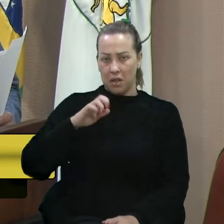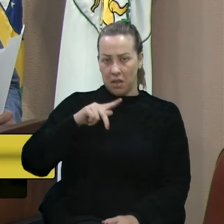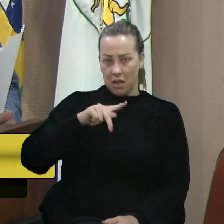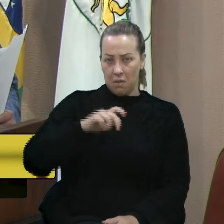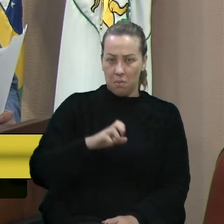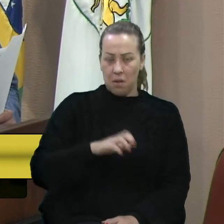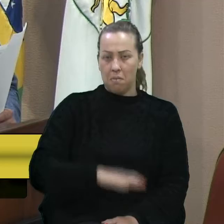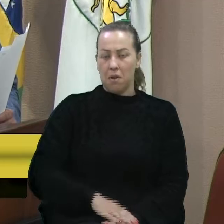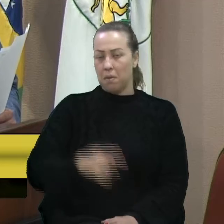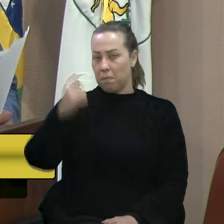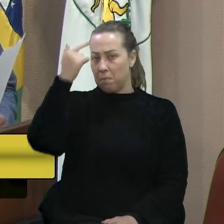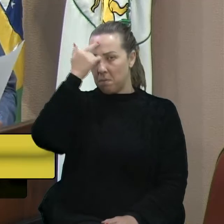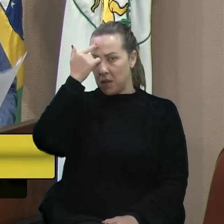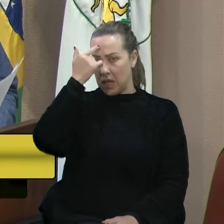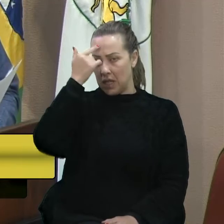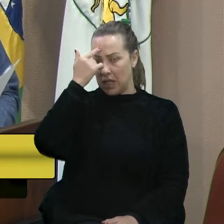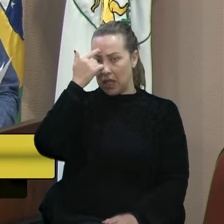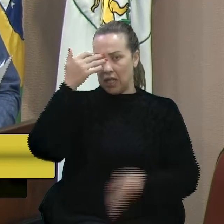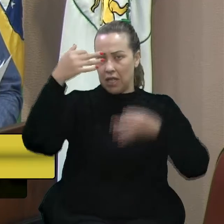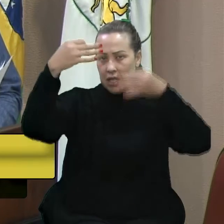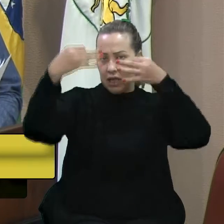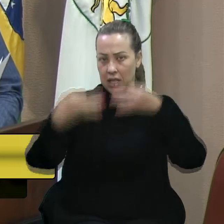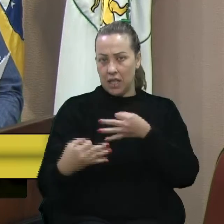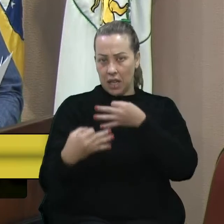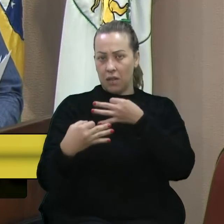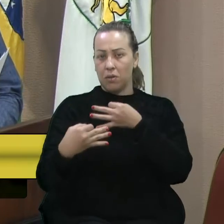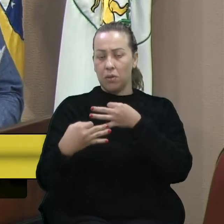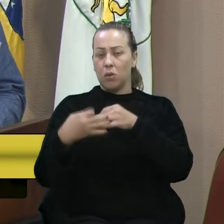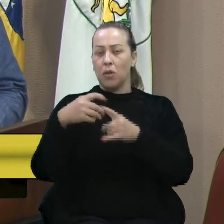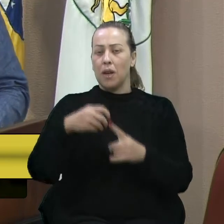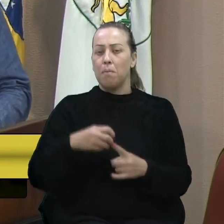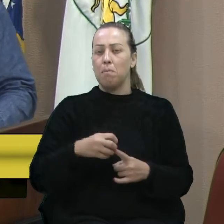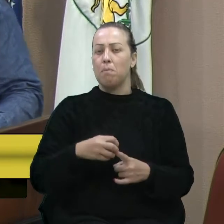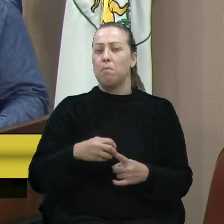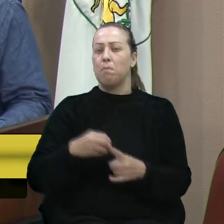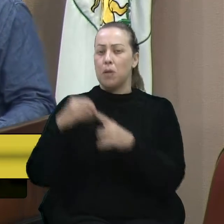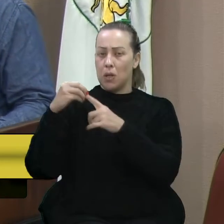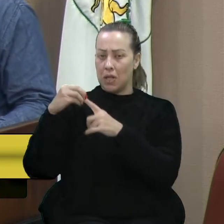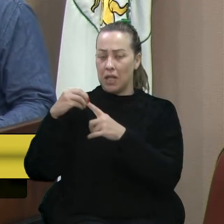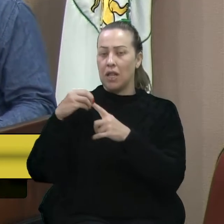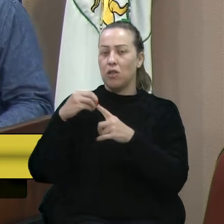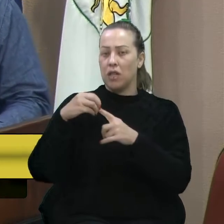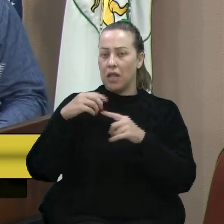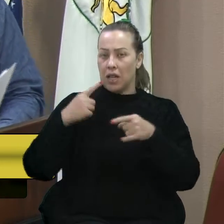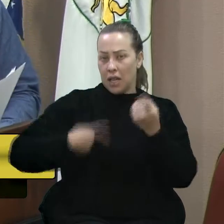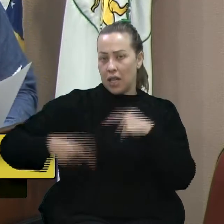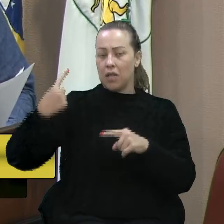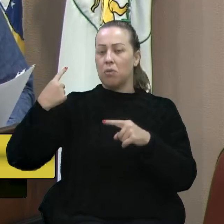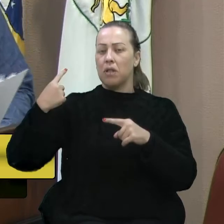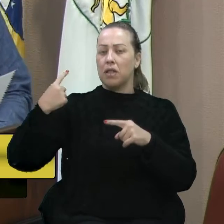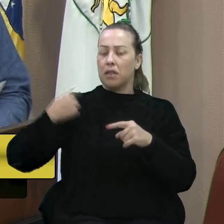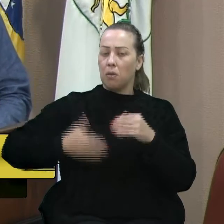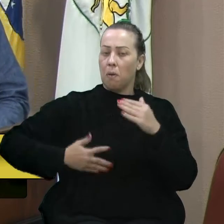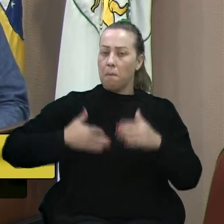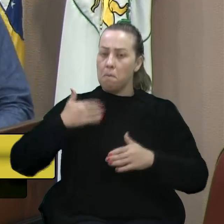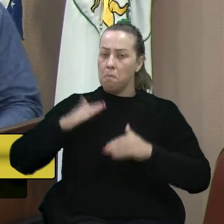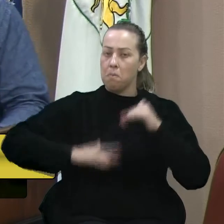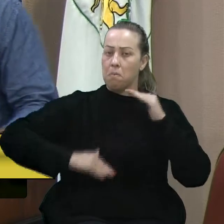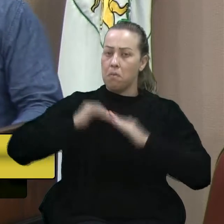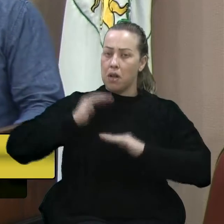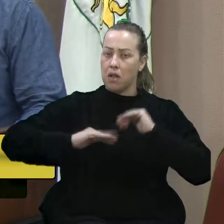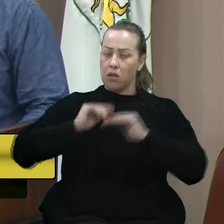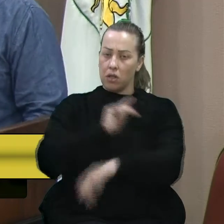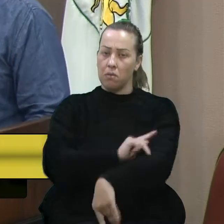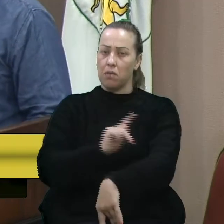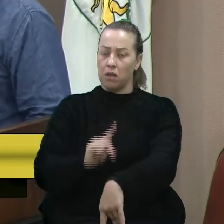né? Pensando exatamente nesses princípios e na superação de práticas